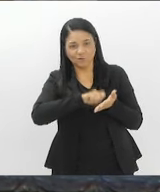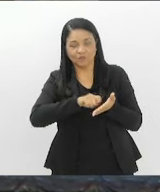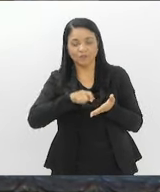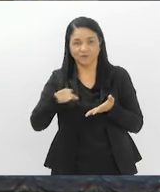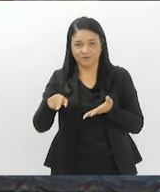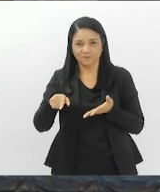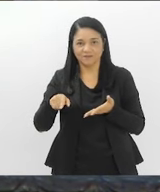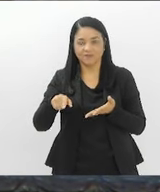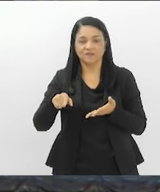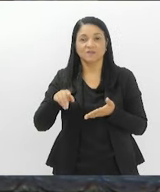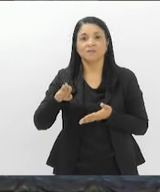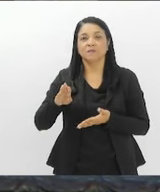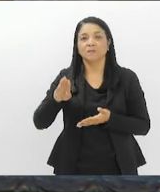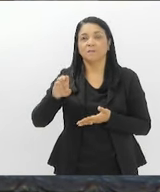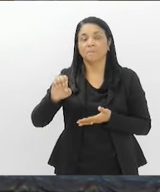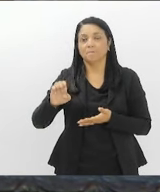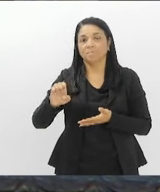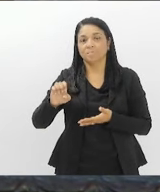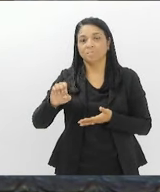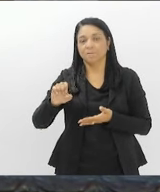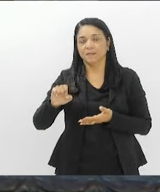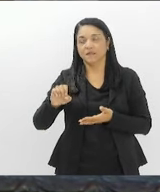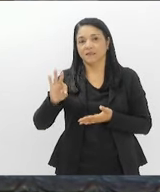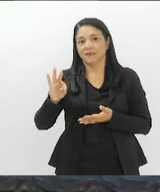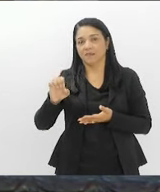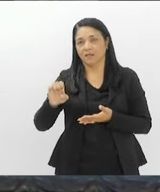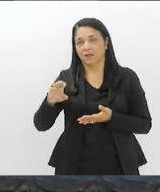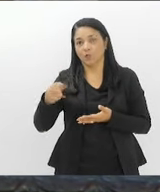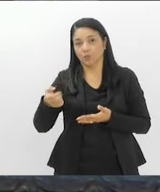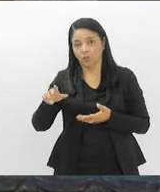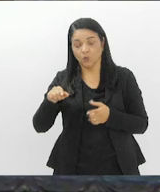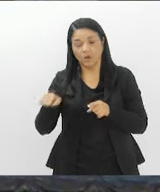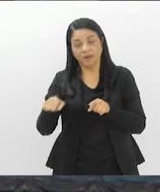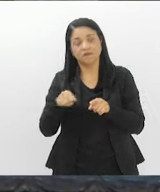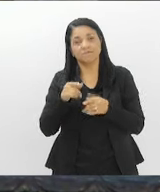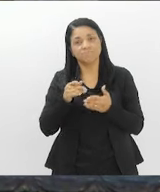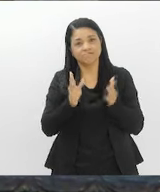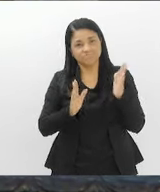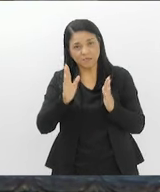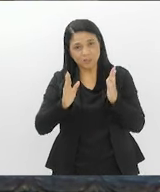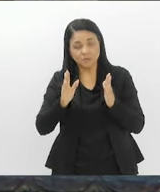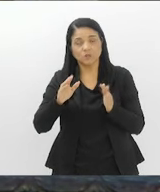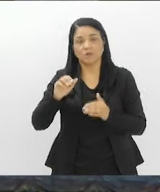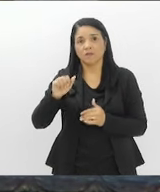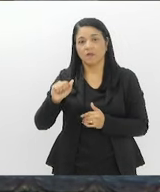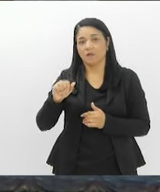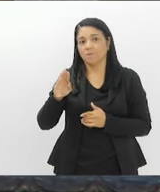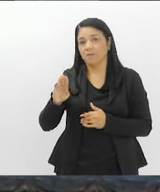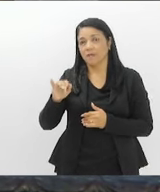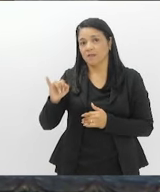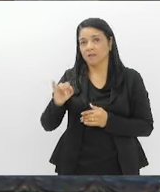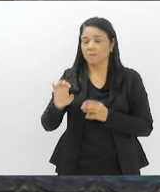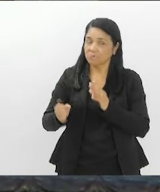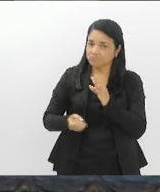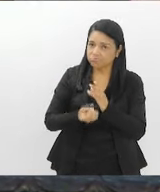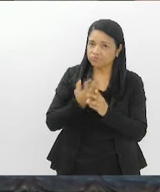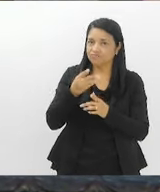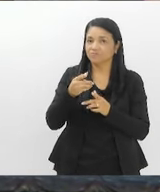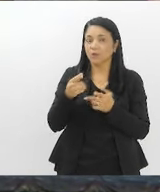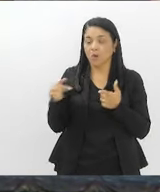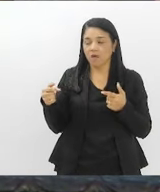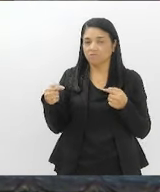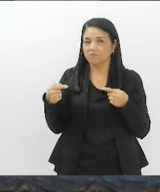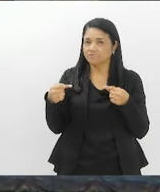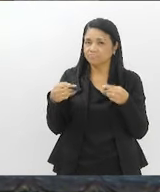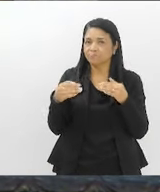Dessa época, a BI também nasce, né? Então, há uma afinidade grande, né,